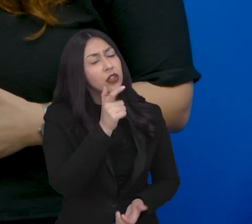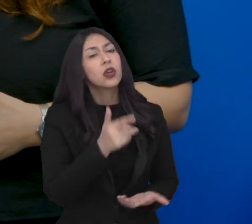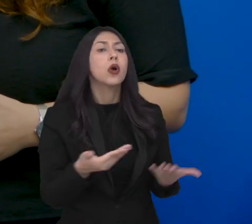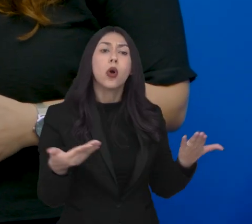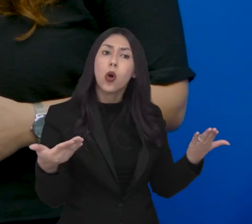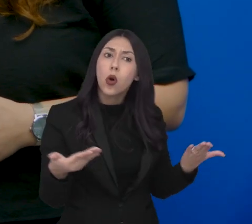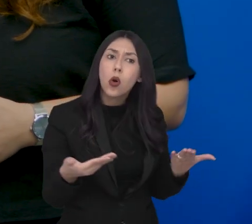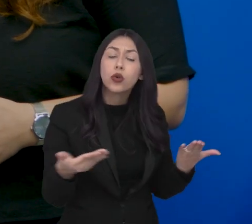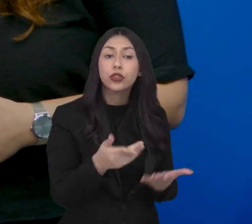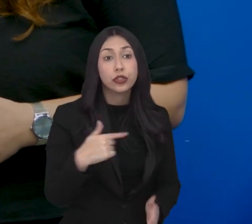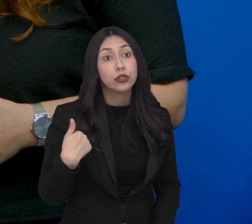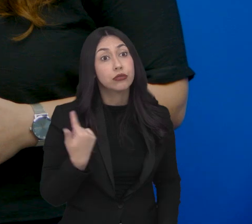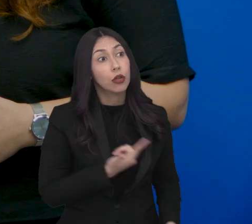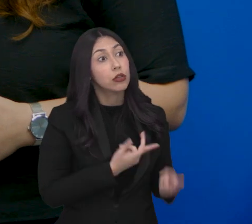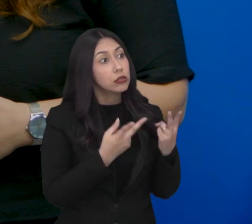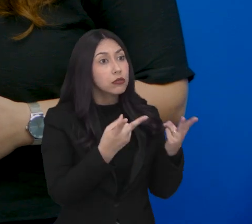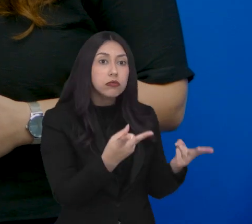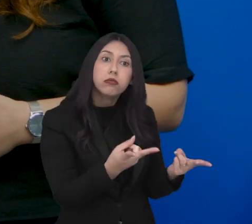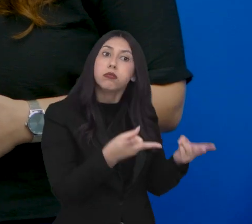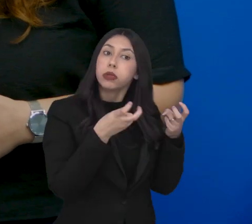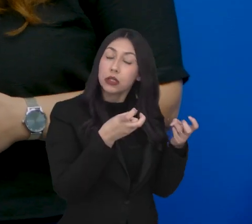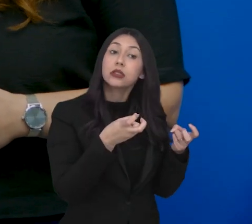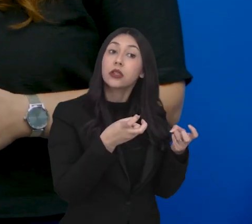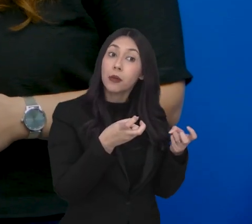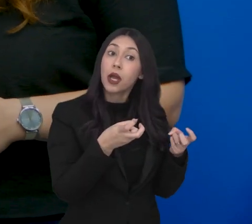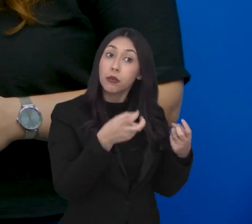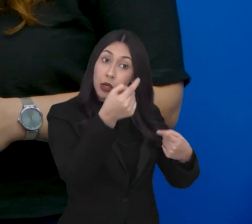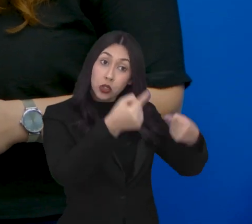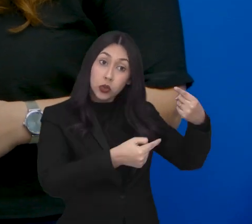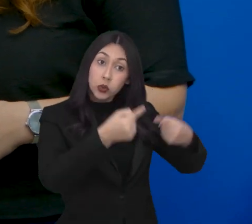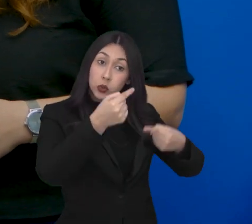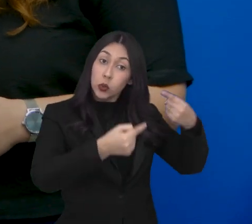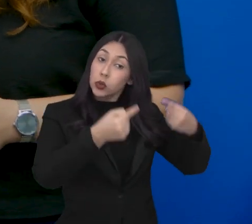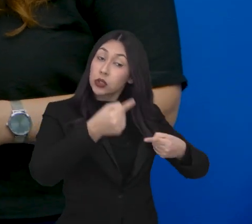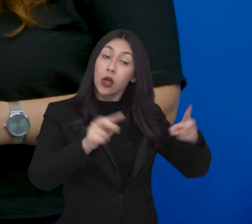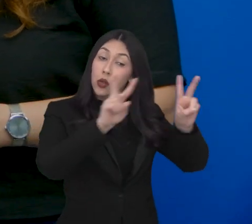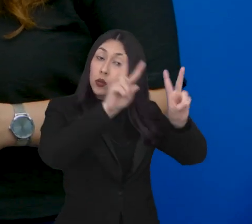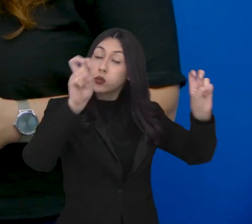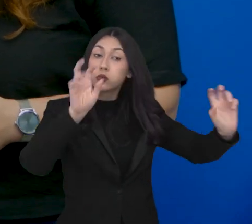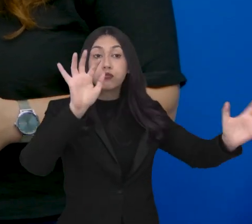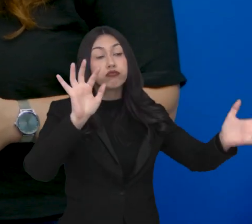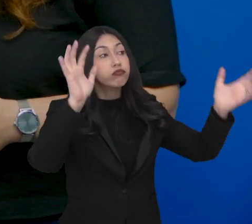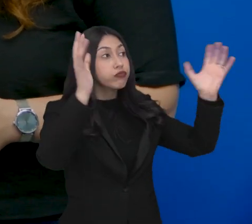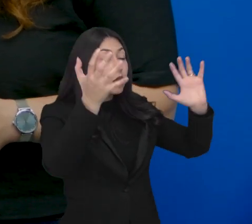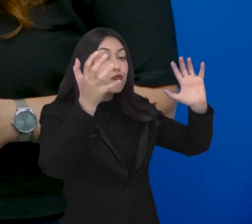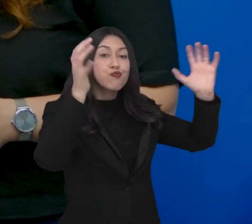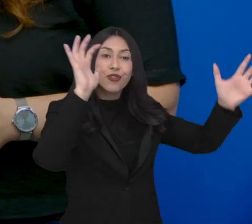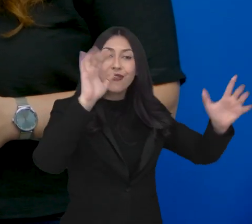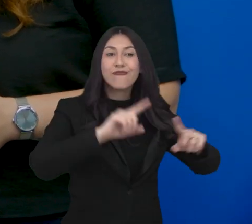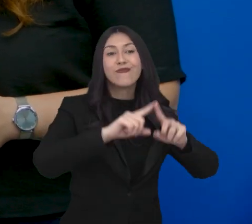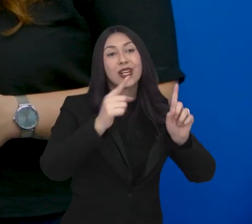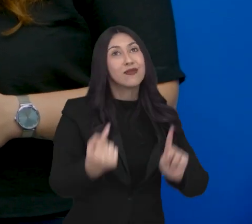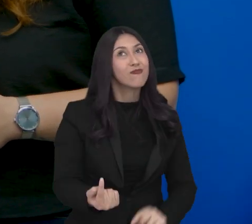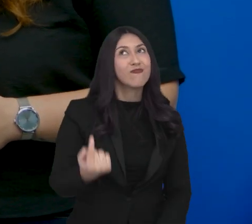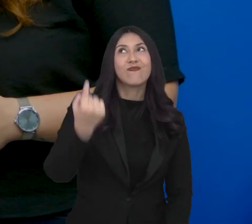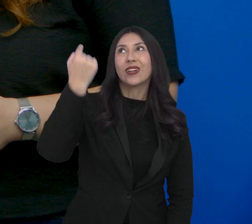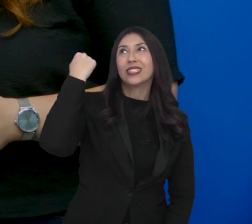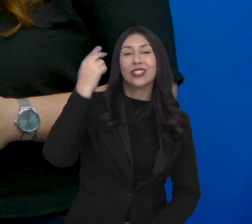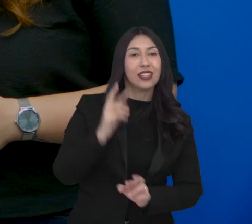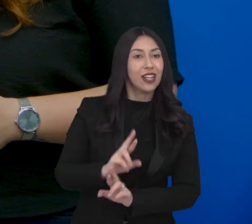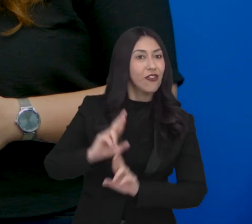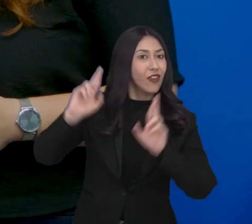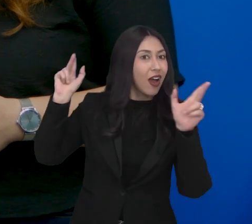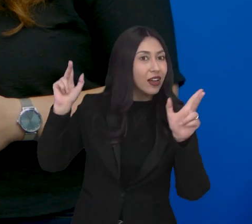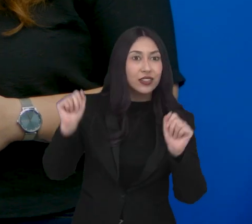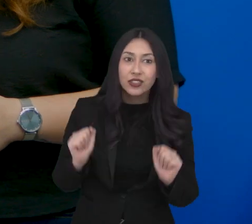como hoje nós temos a percepção, faz parte do nosso dia a dia, o debate a respeito das mudanças climáticas, mas nem sempre foi assim,